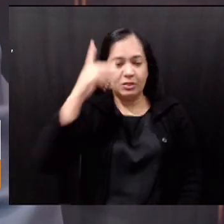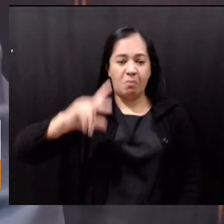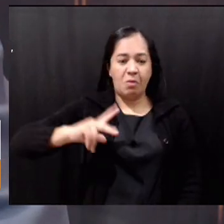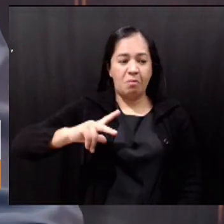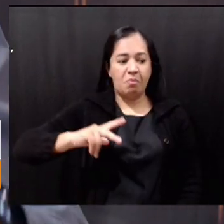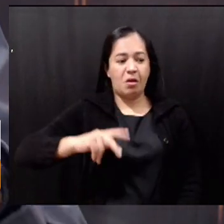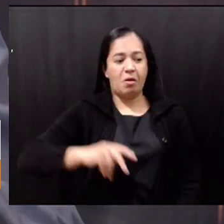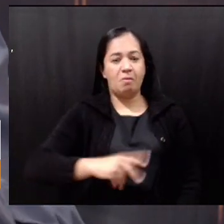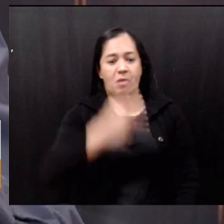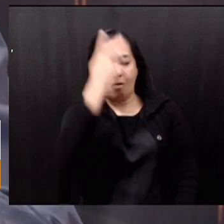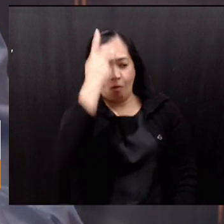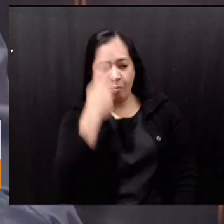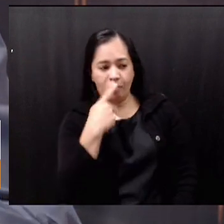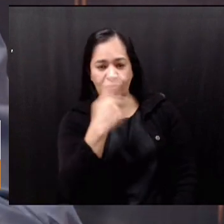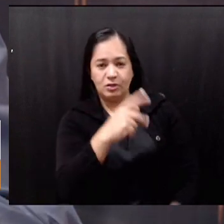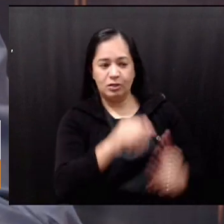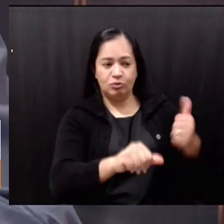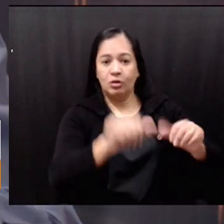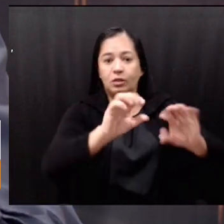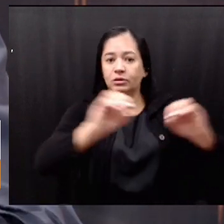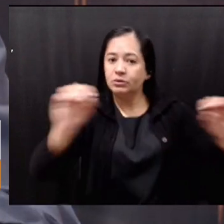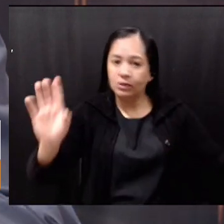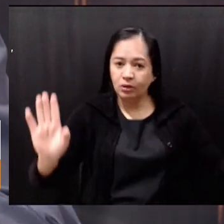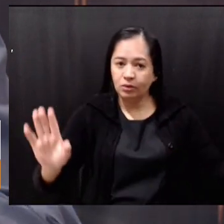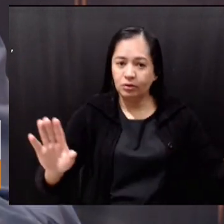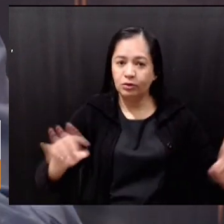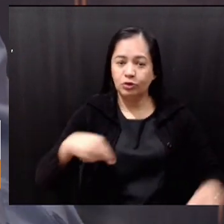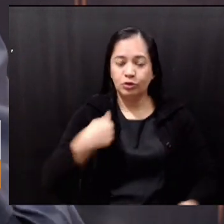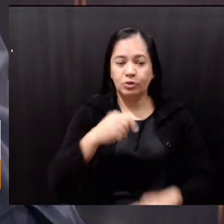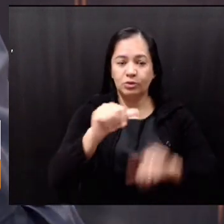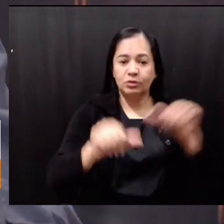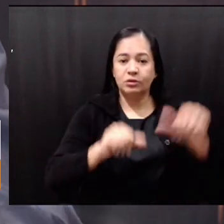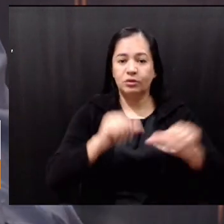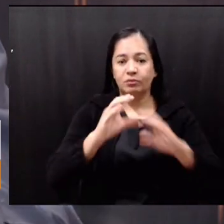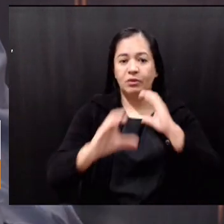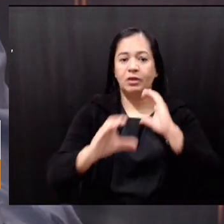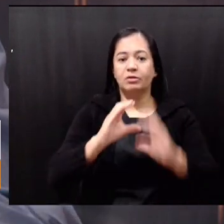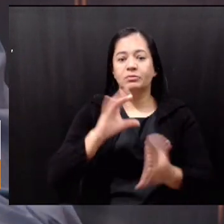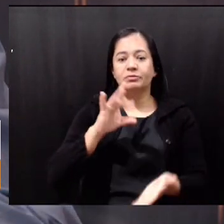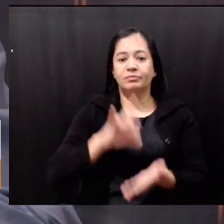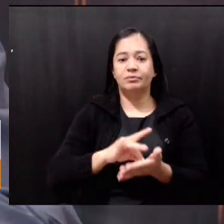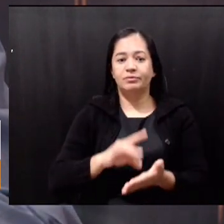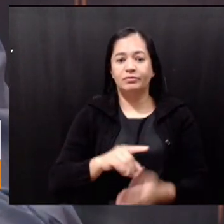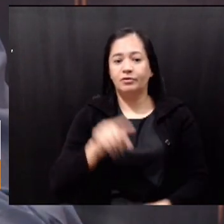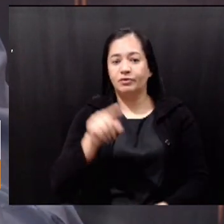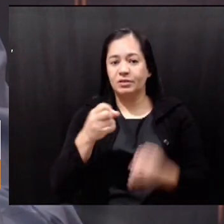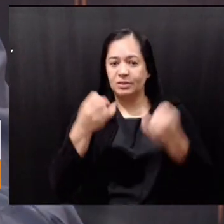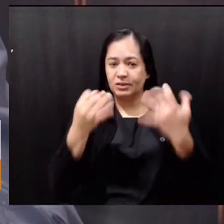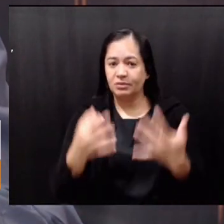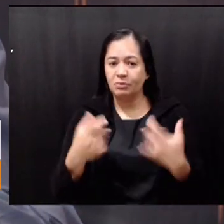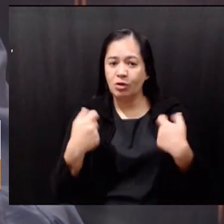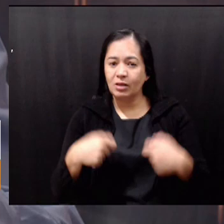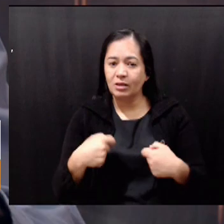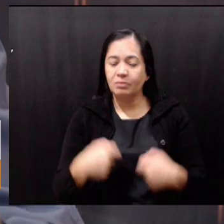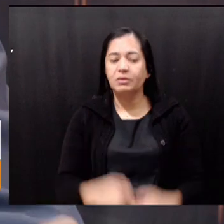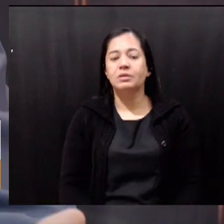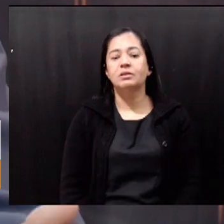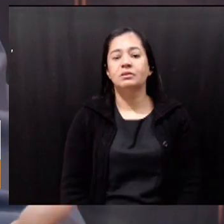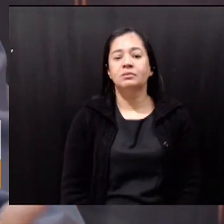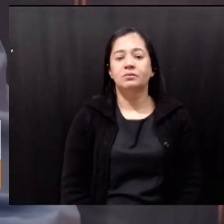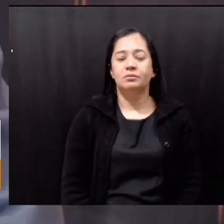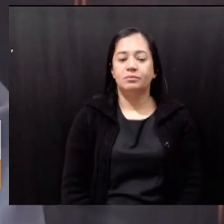né. A Exato. gente vai transformar a comunicação em fatos, você falar o que você precisa, né, e o que não